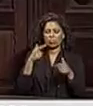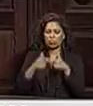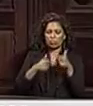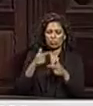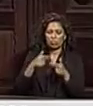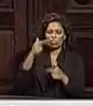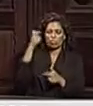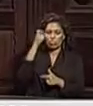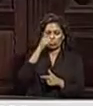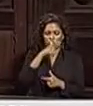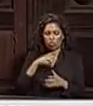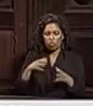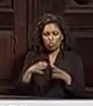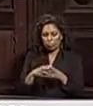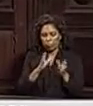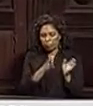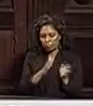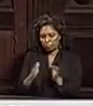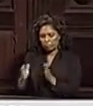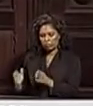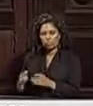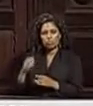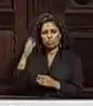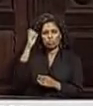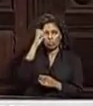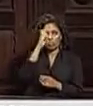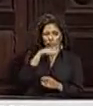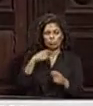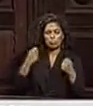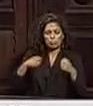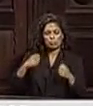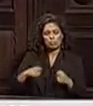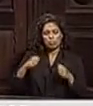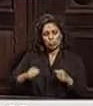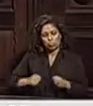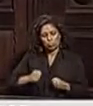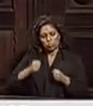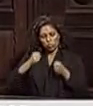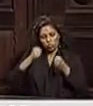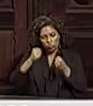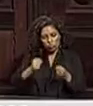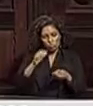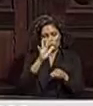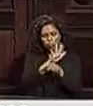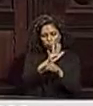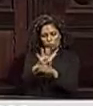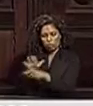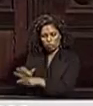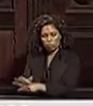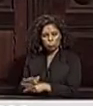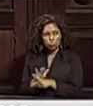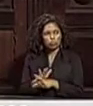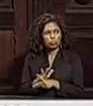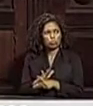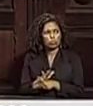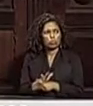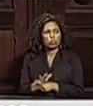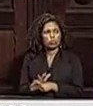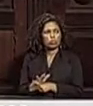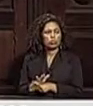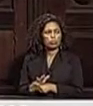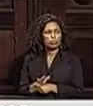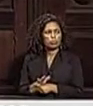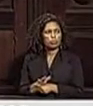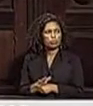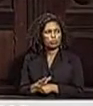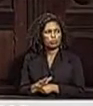muitos projetos, né? Vai ser preciso se dedicar, estar presente para dar parecer, enfim. De fato, foi um bom alerta, não